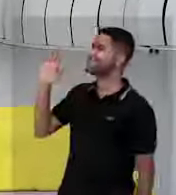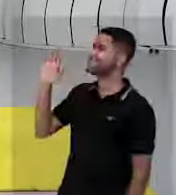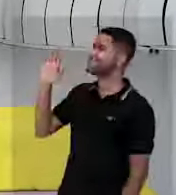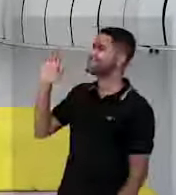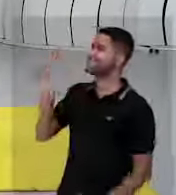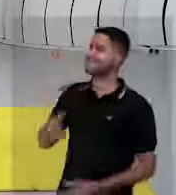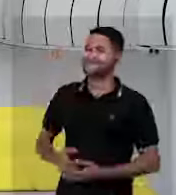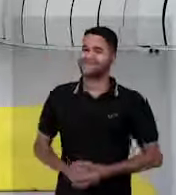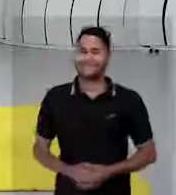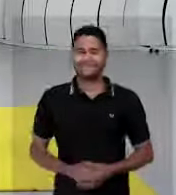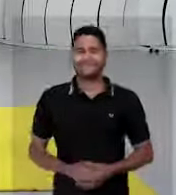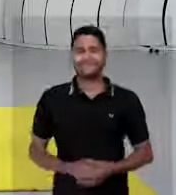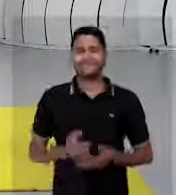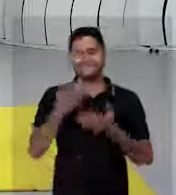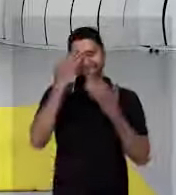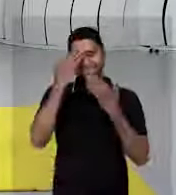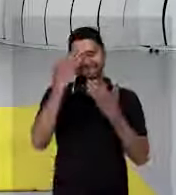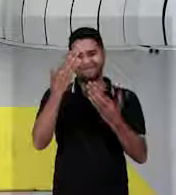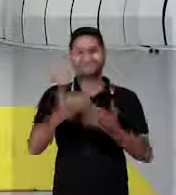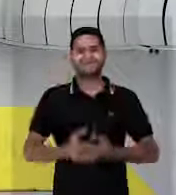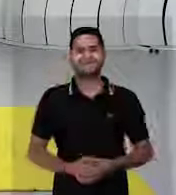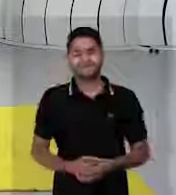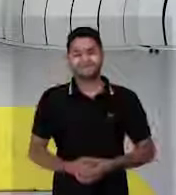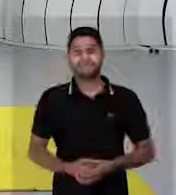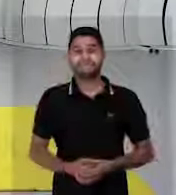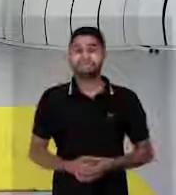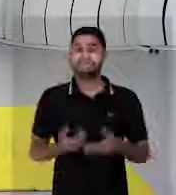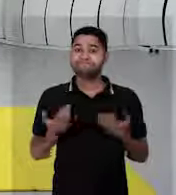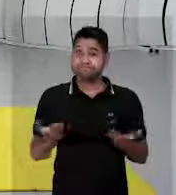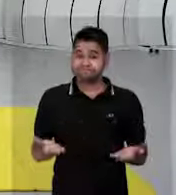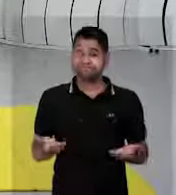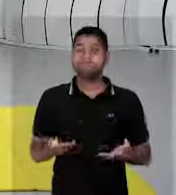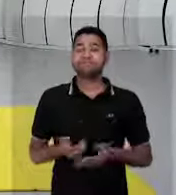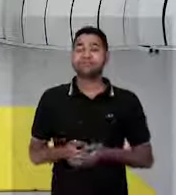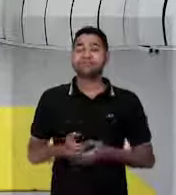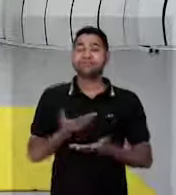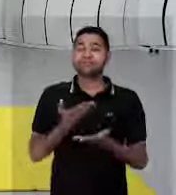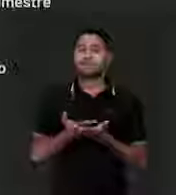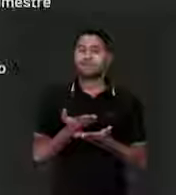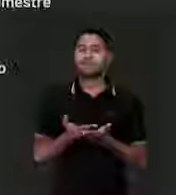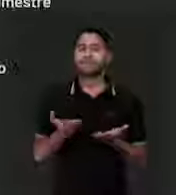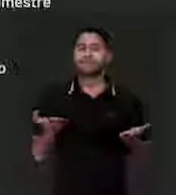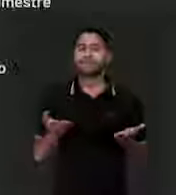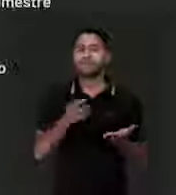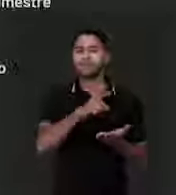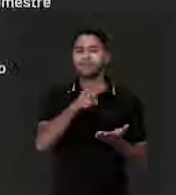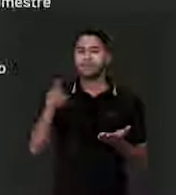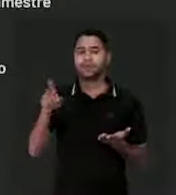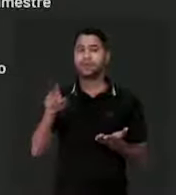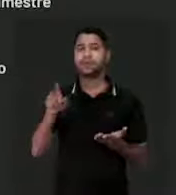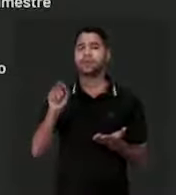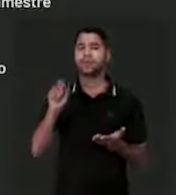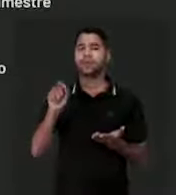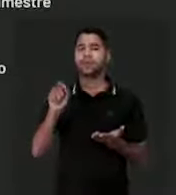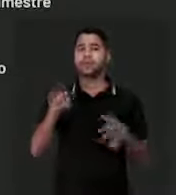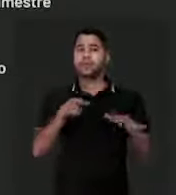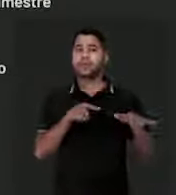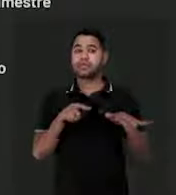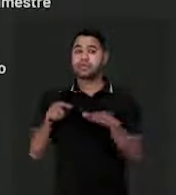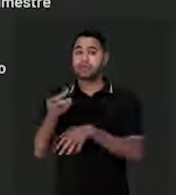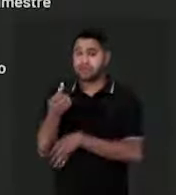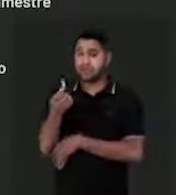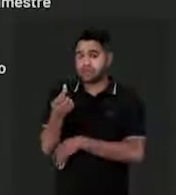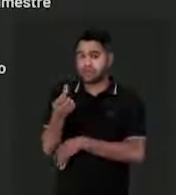Daniel. Obrigada. Bom, a aula de hoje vocês vão encontrar lá na semana